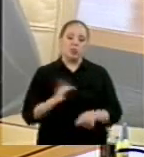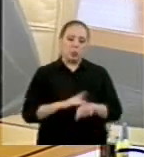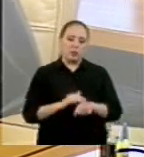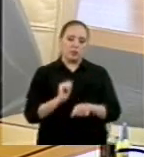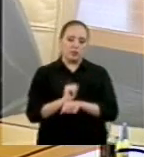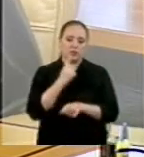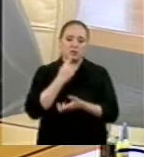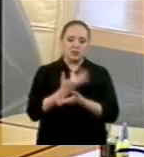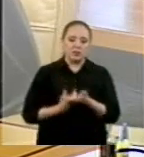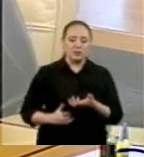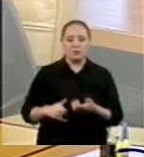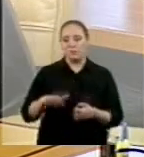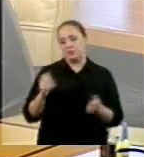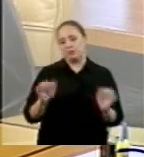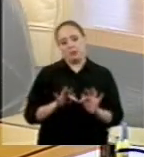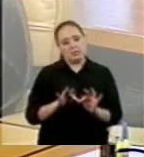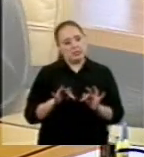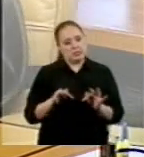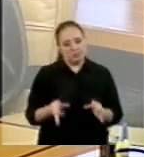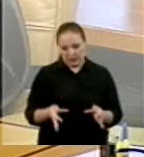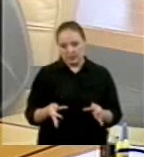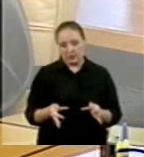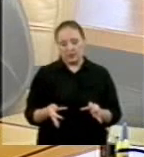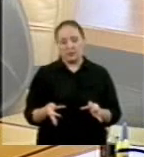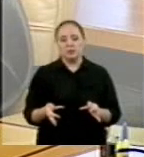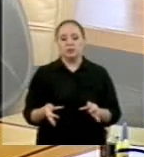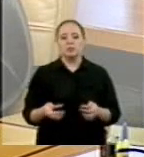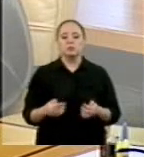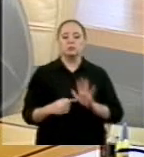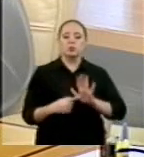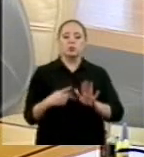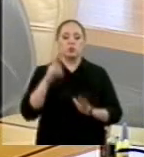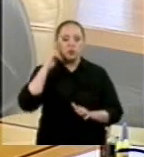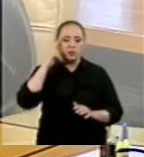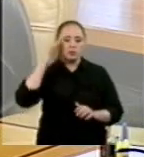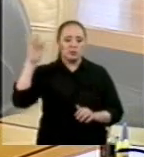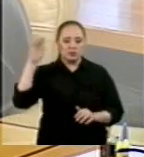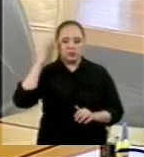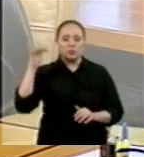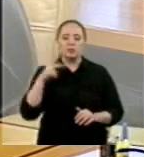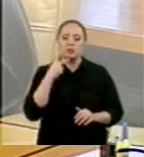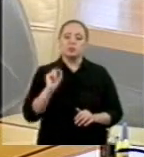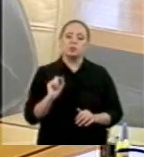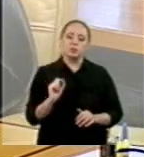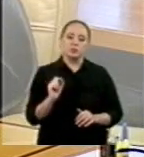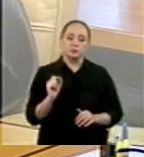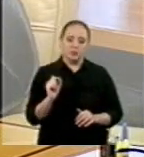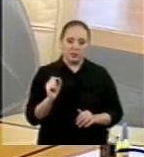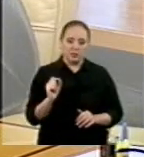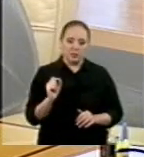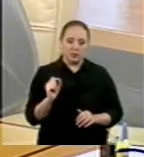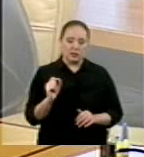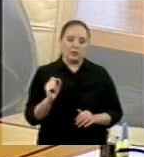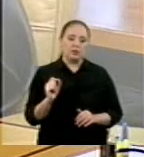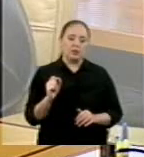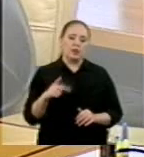é mais simples e pontuou a sua reflexão que reproduzo a partir da